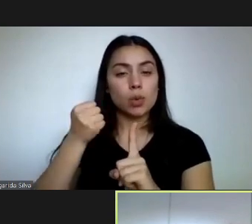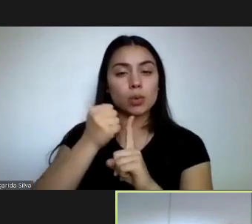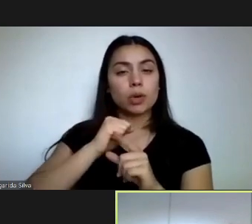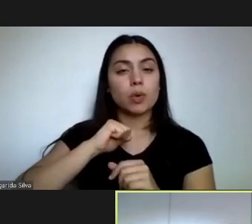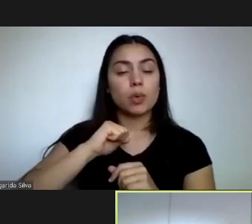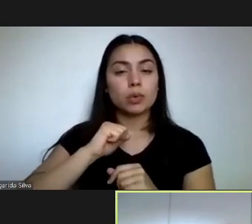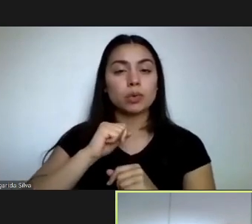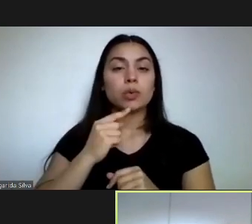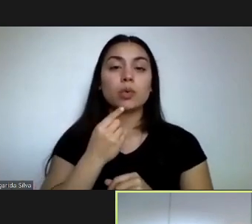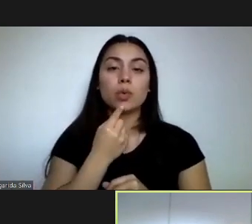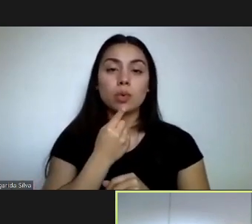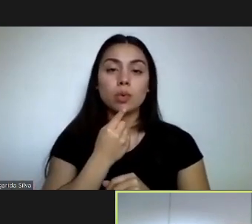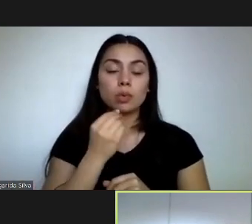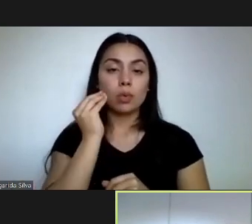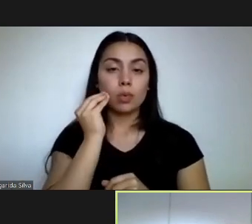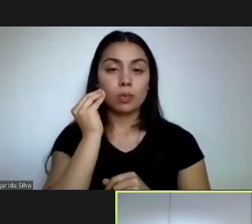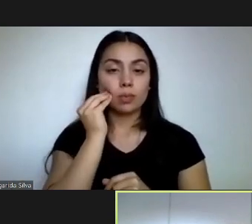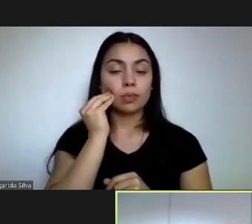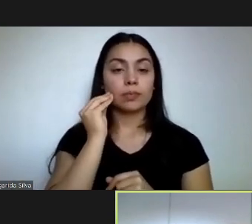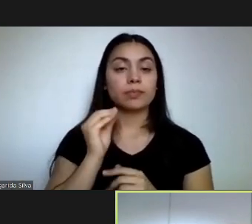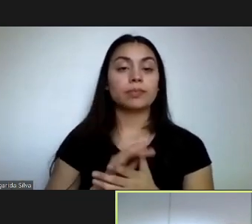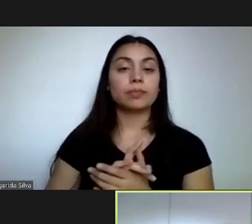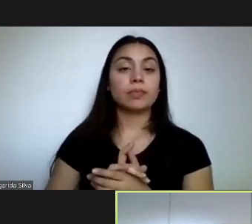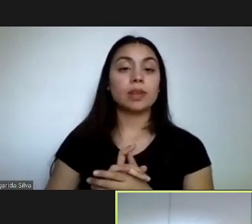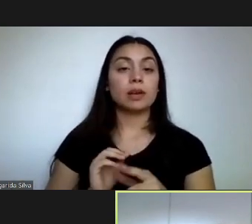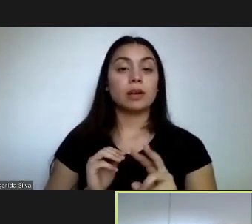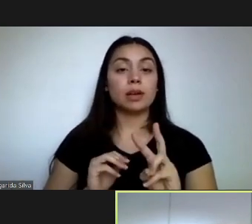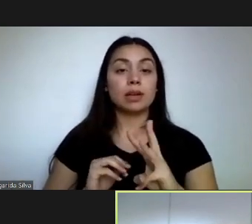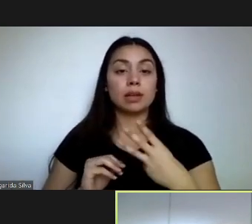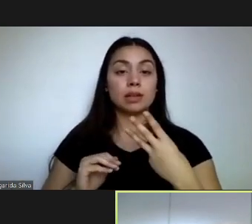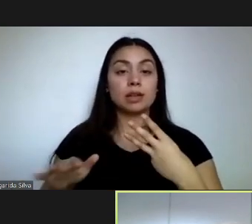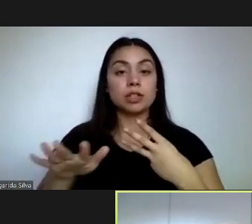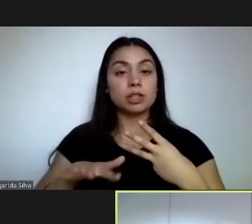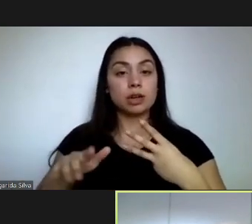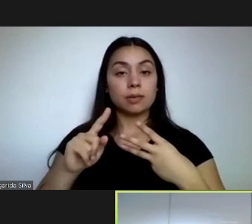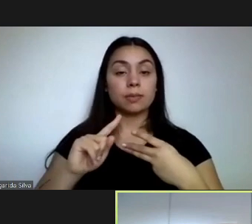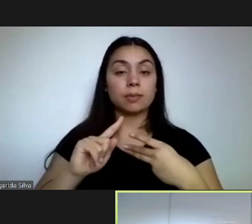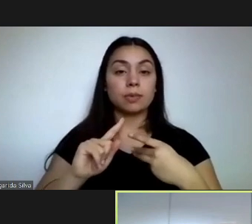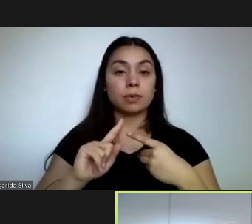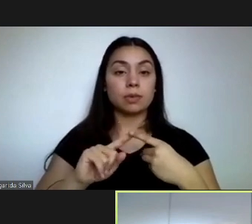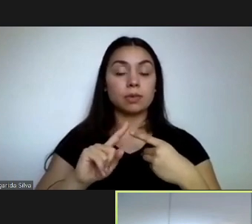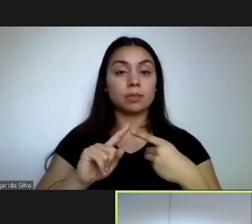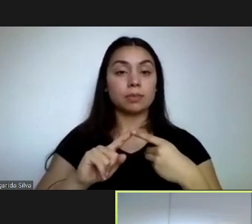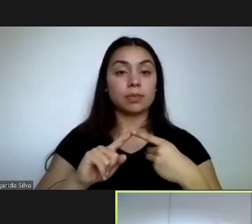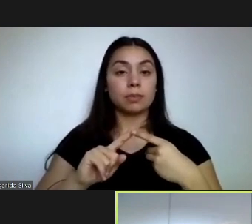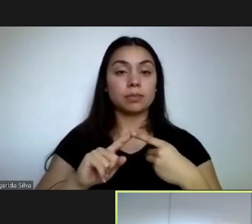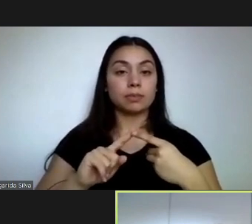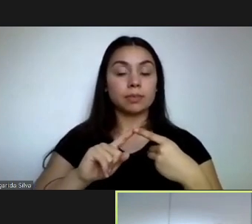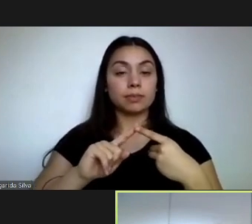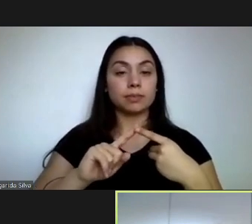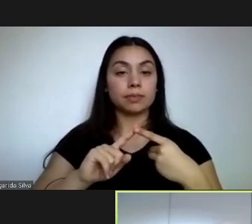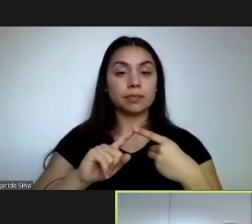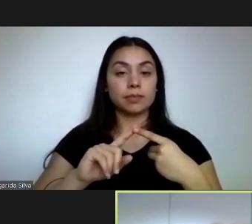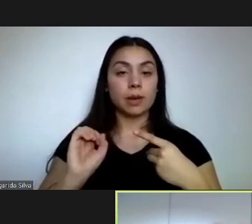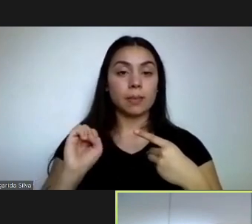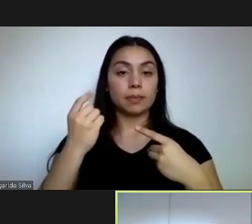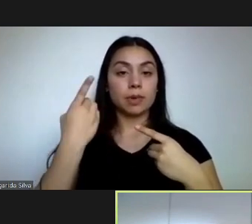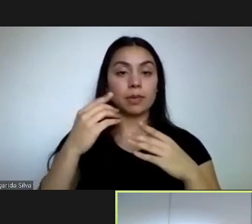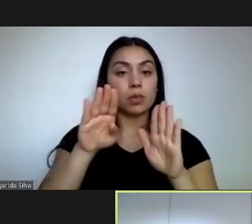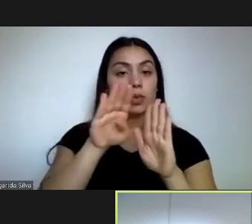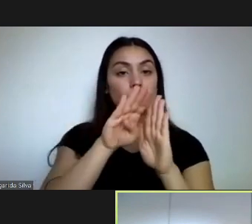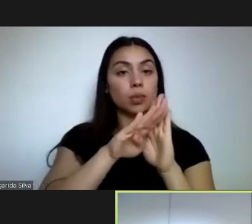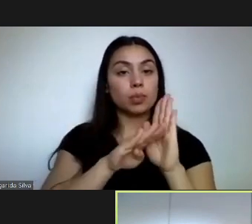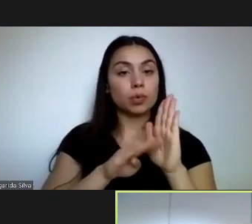nossos estabelecimentos de ensino. 3 grandes vertentes, não é? A primeira é colocar dentro do currículo, nós também